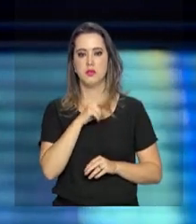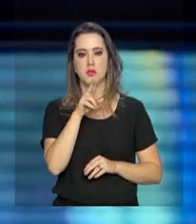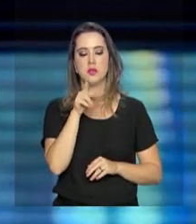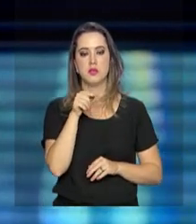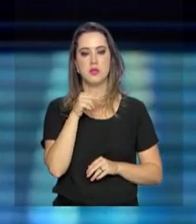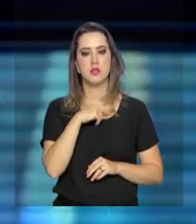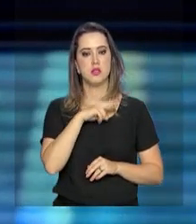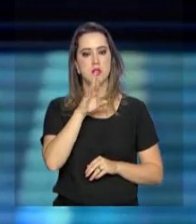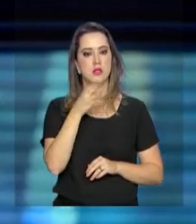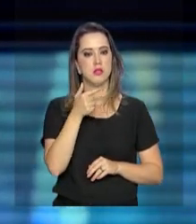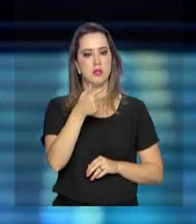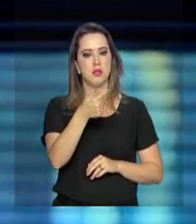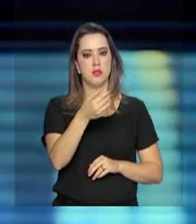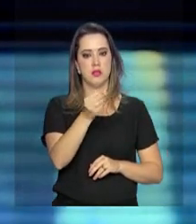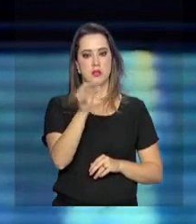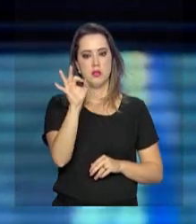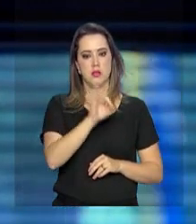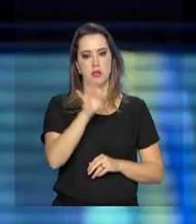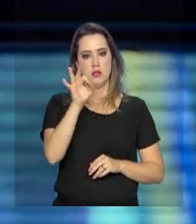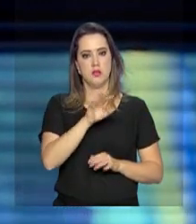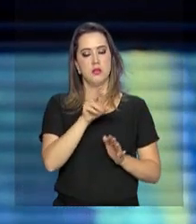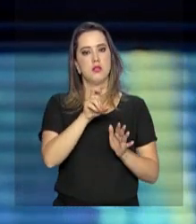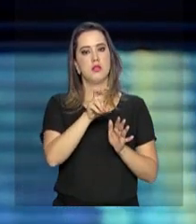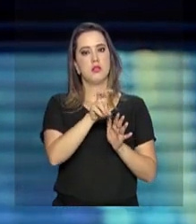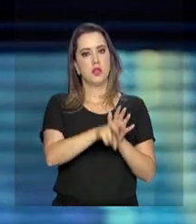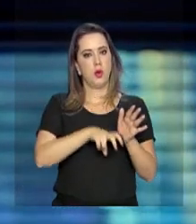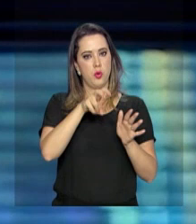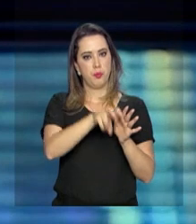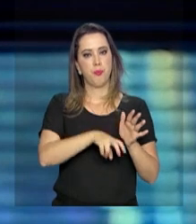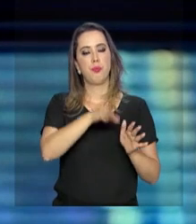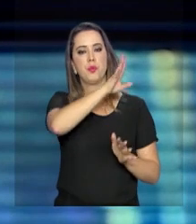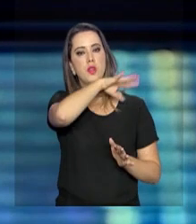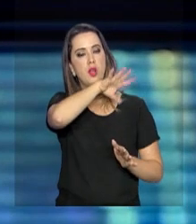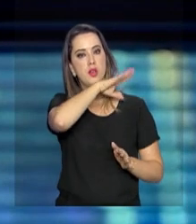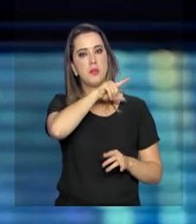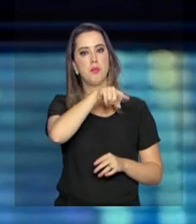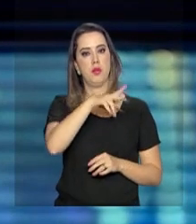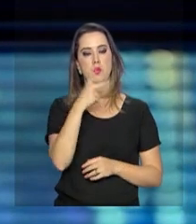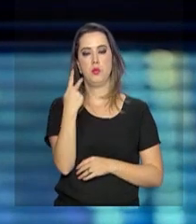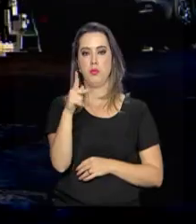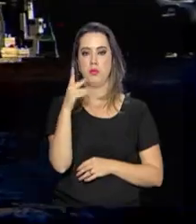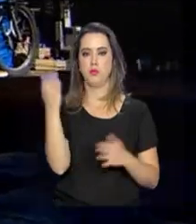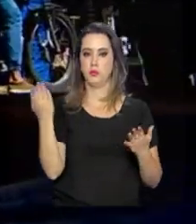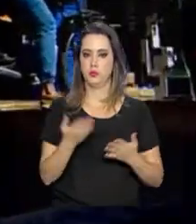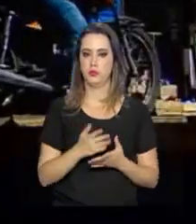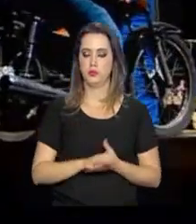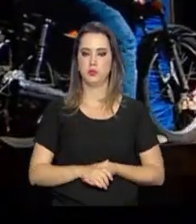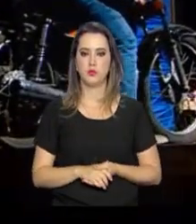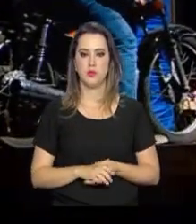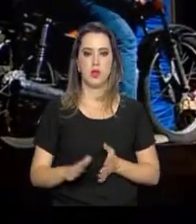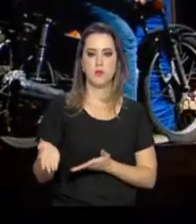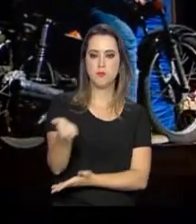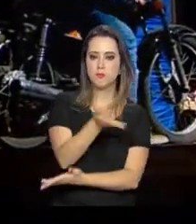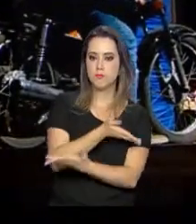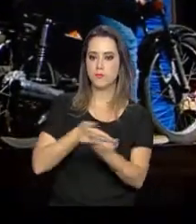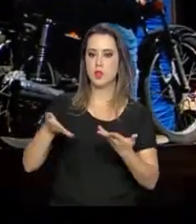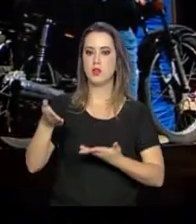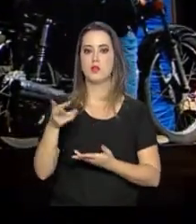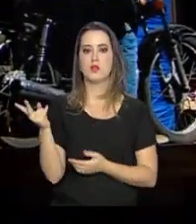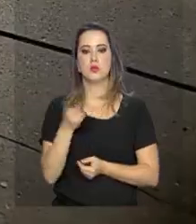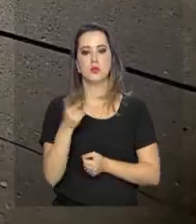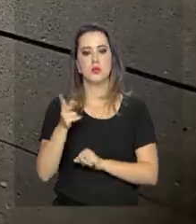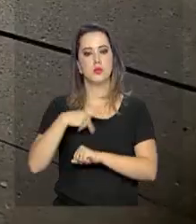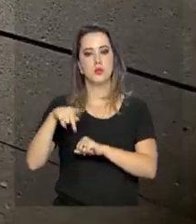próximo 70% da produção agropecuária do paraguai hoje em dia as relações comerciais também se